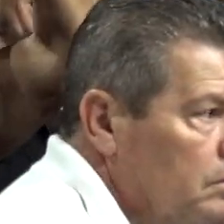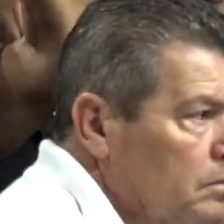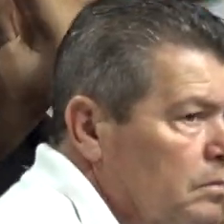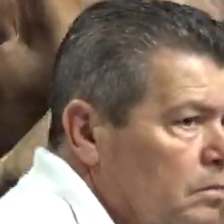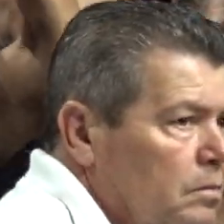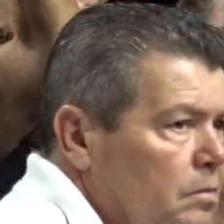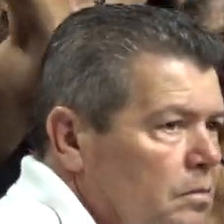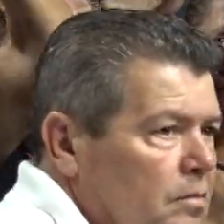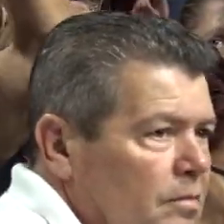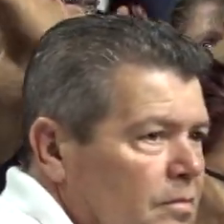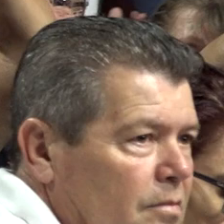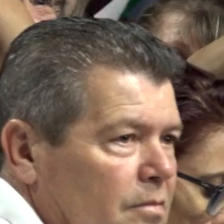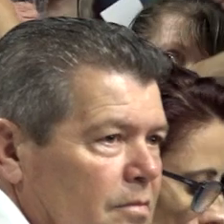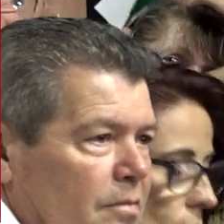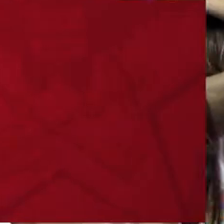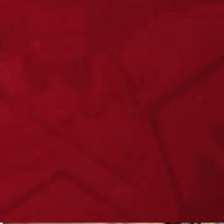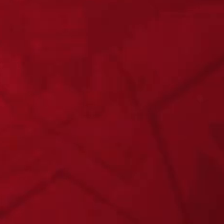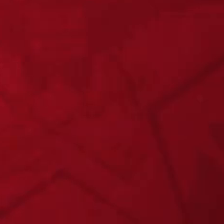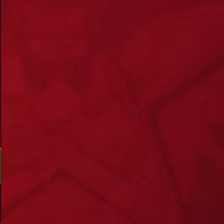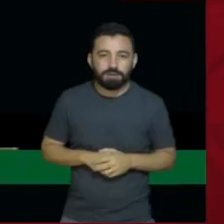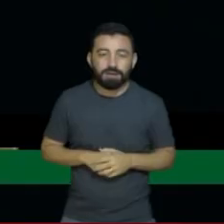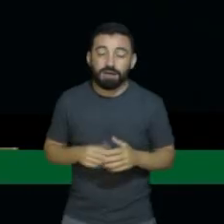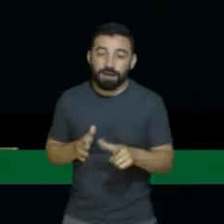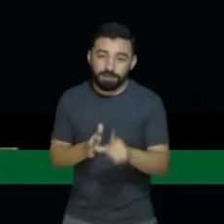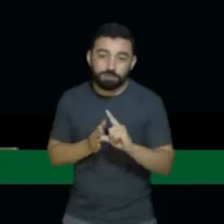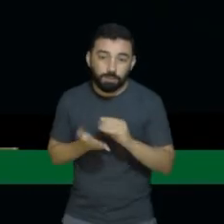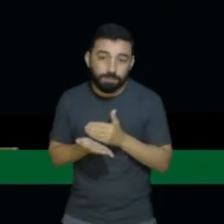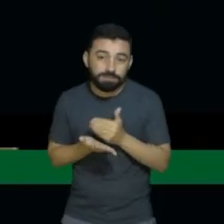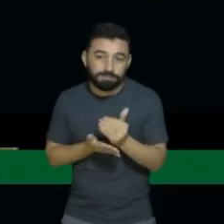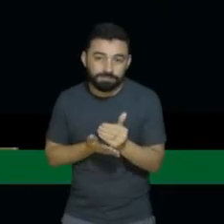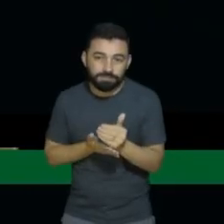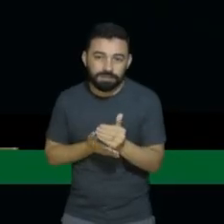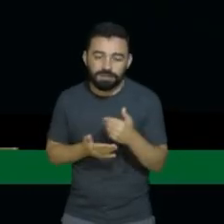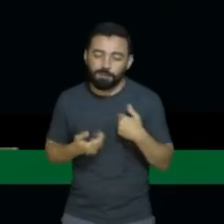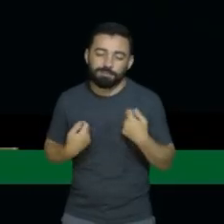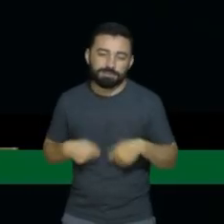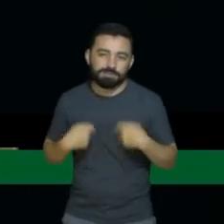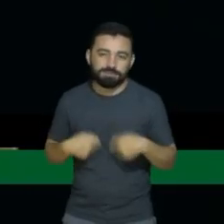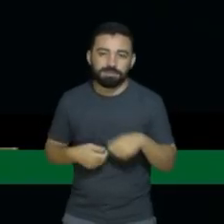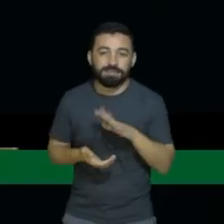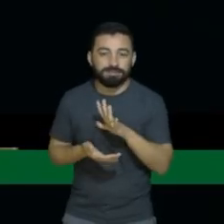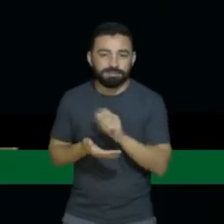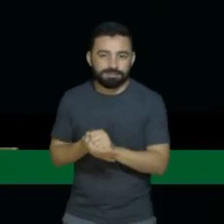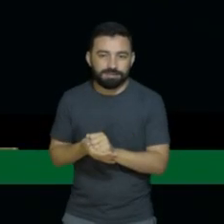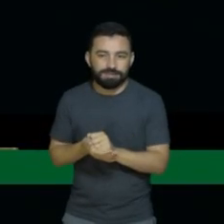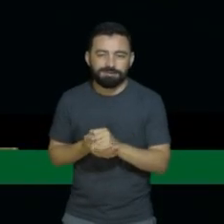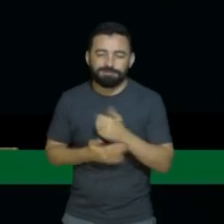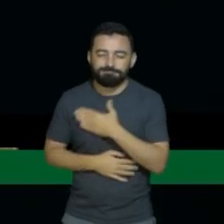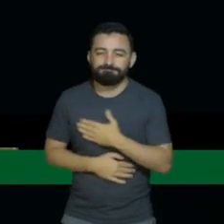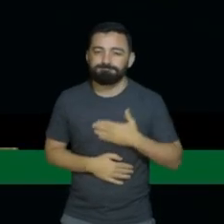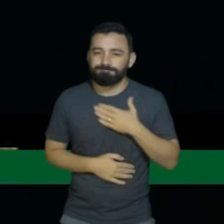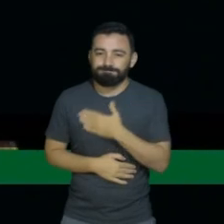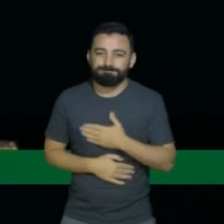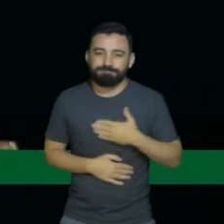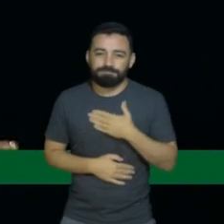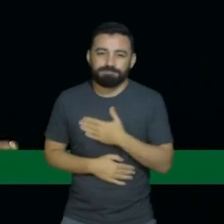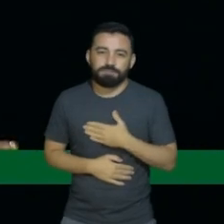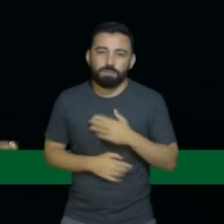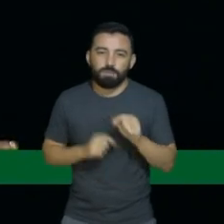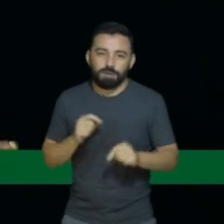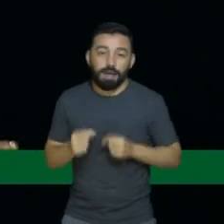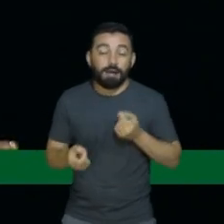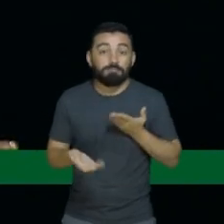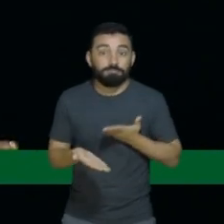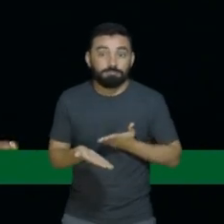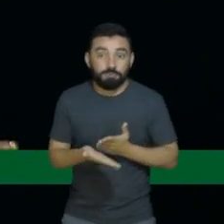do deputado Napoleão Bernardes. Preciso registrar nossa imensa gratidão pela